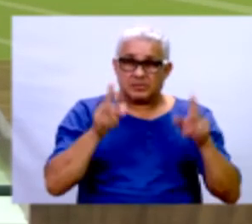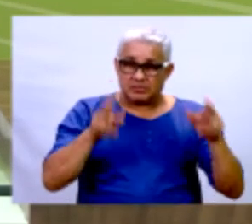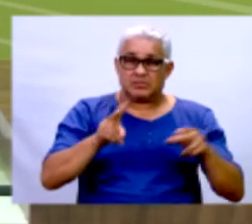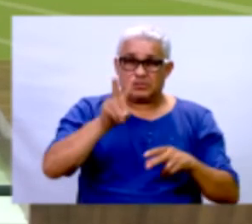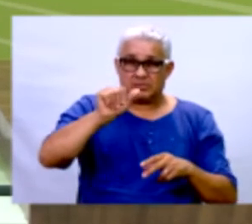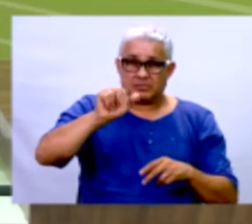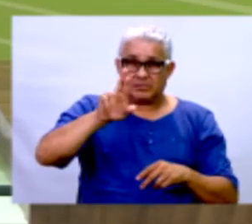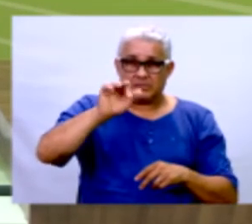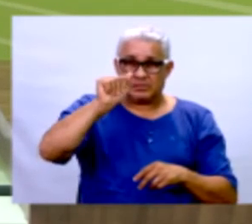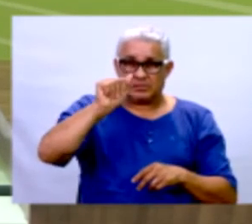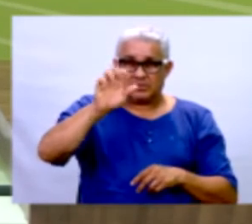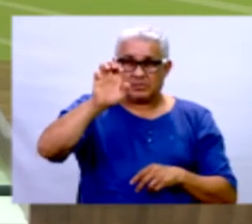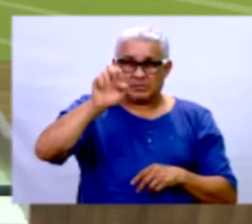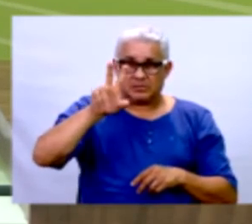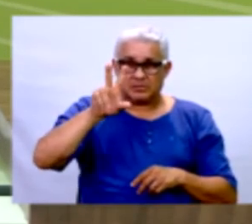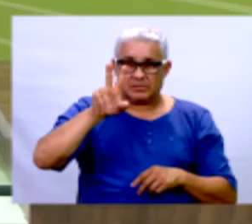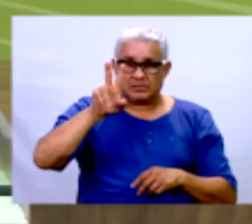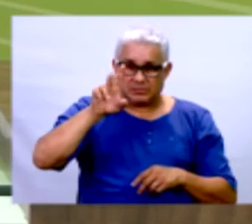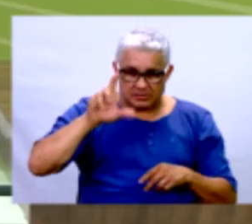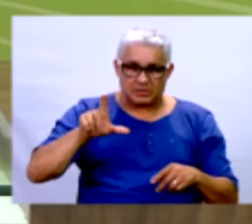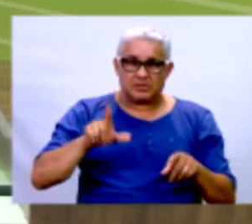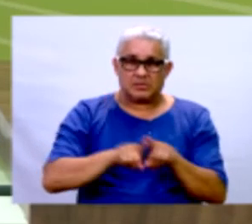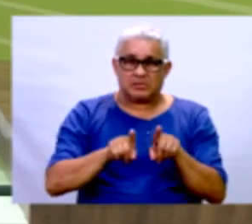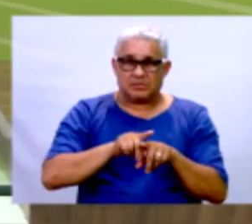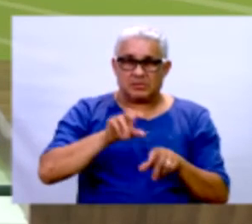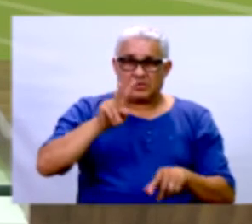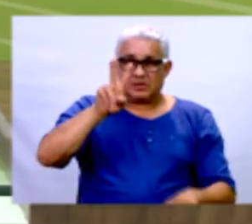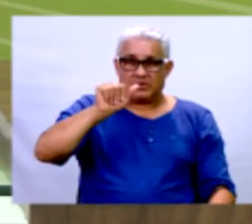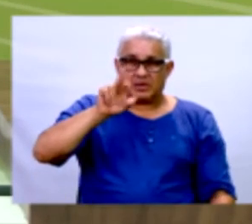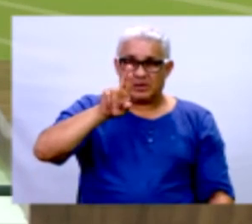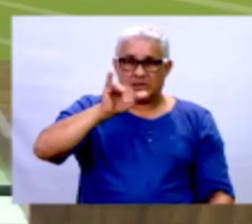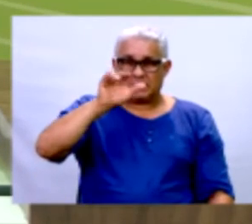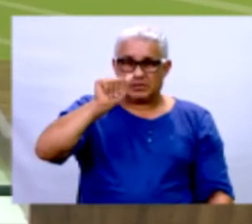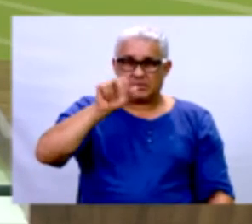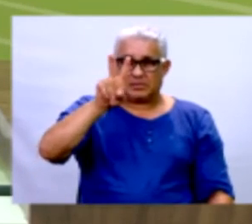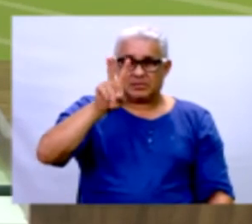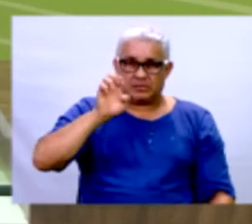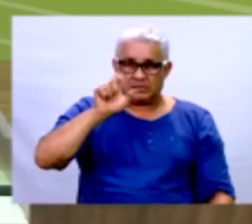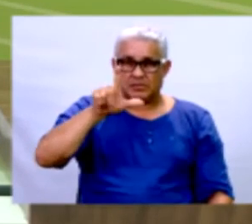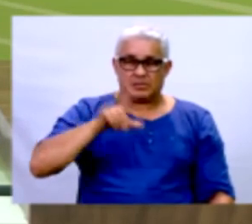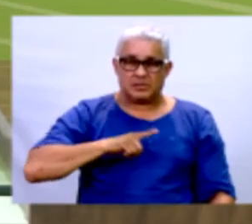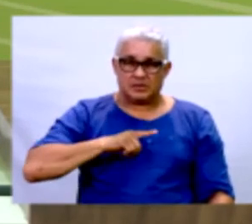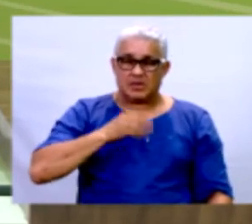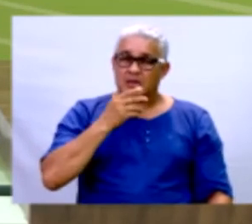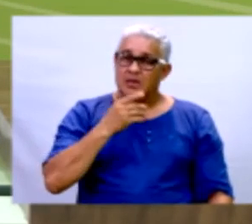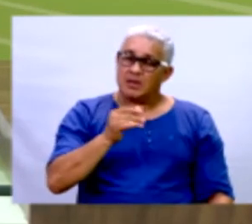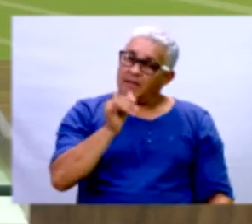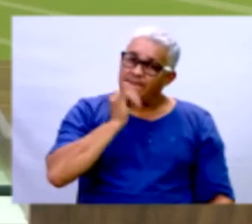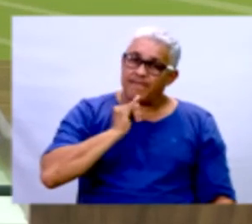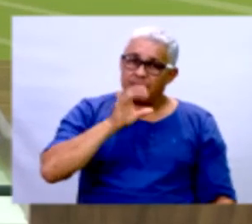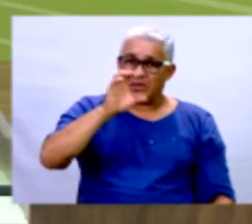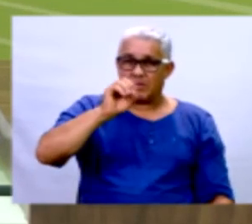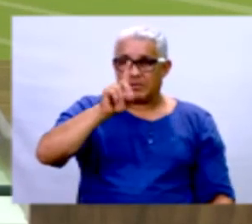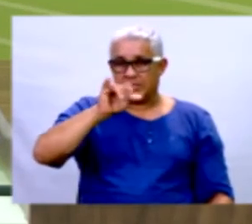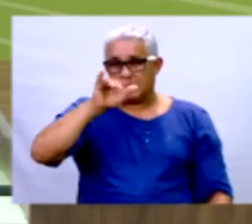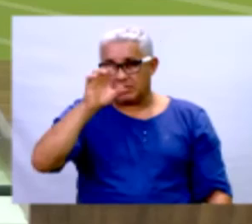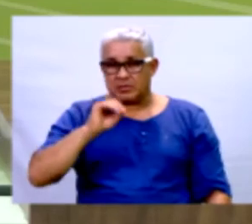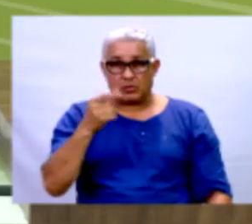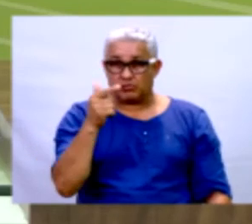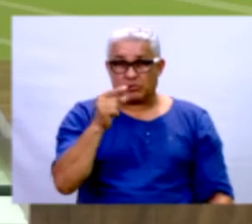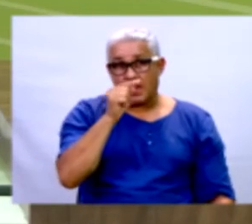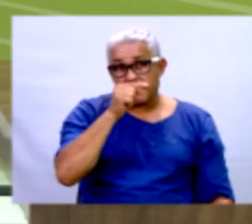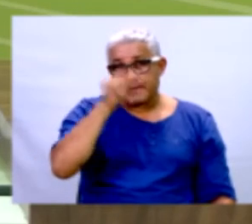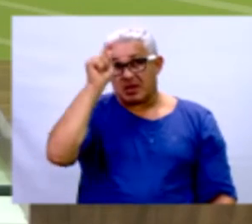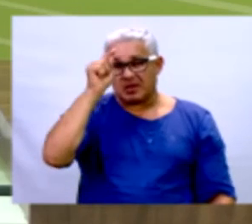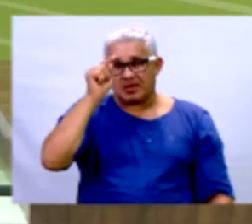definir o nome que vai ser dado para a chave. Então, por isso que quando o professor usou o exemplo de código, não tinha o acento em código,